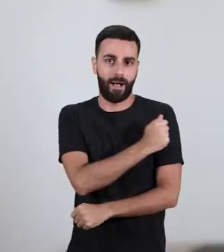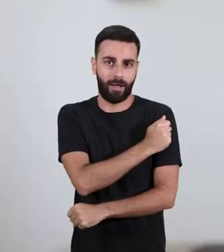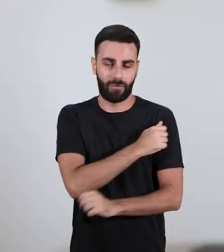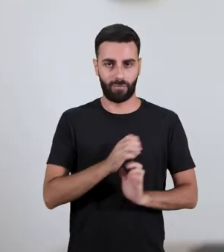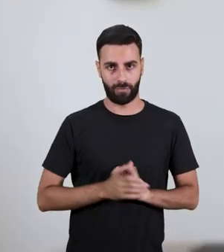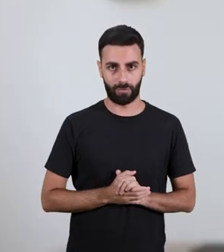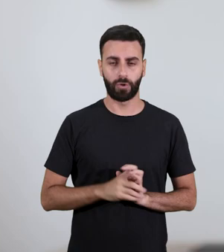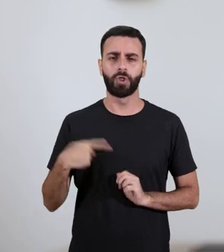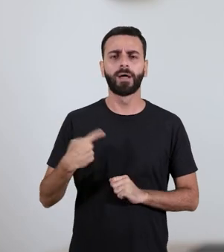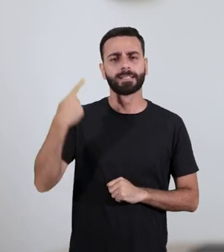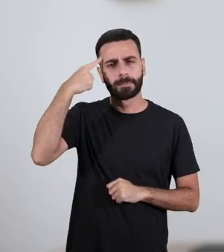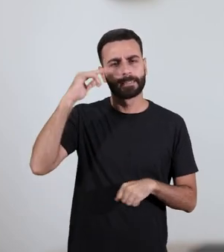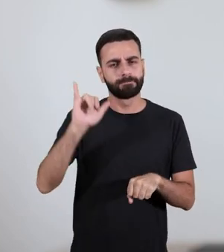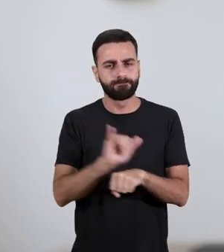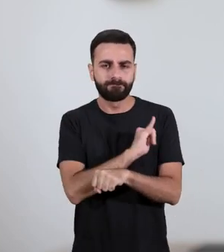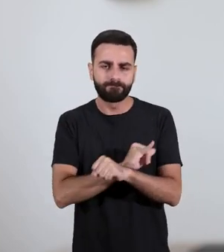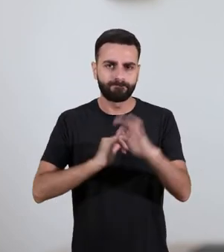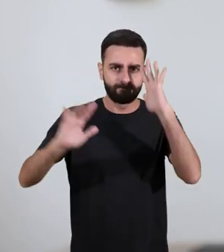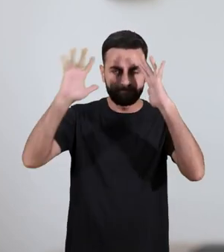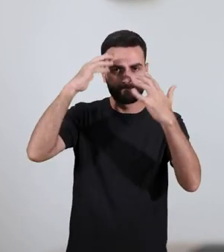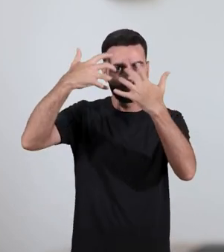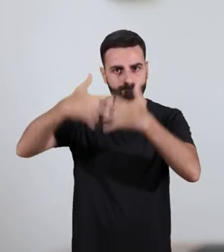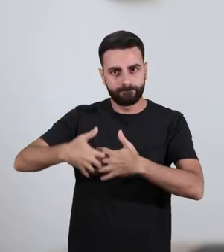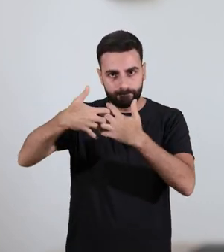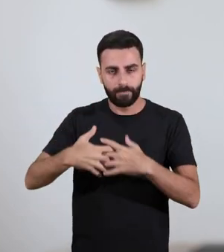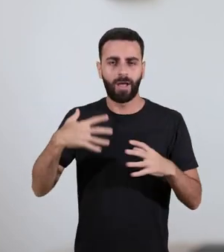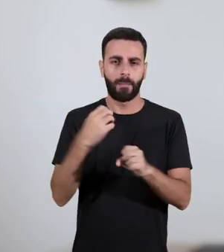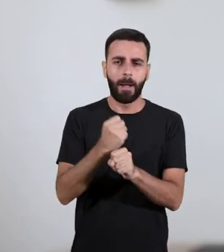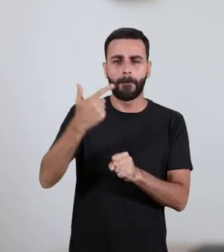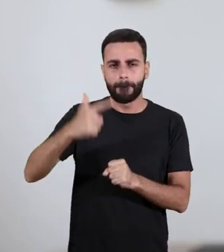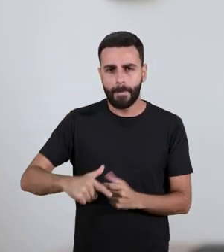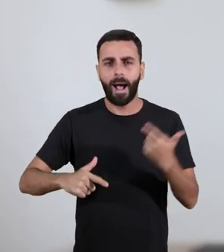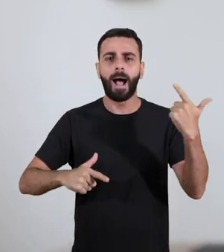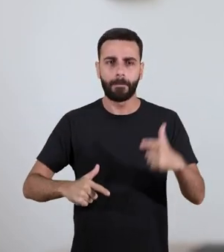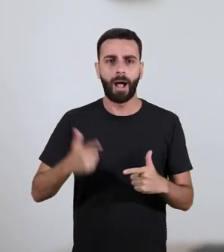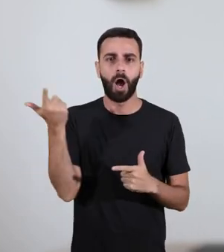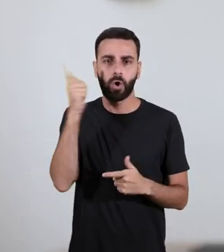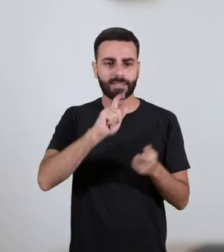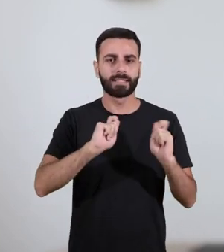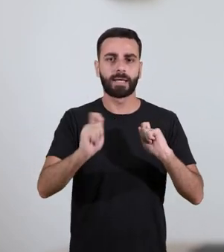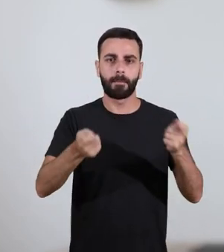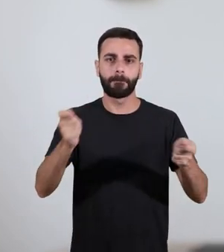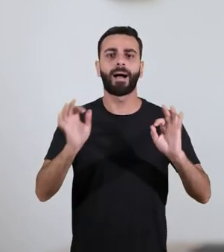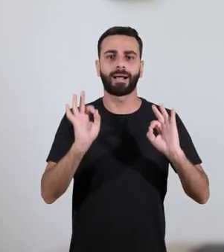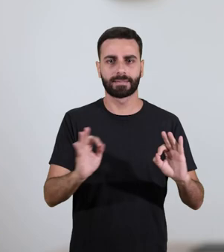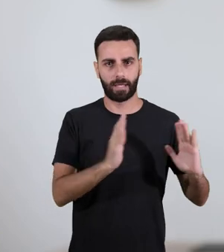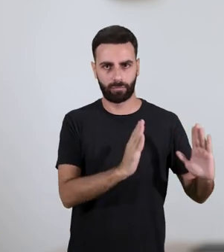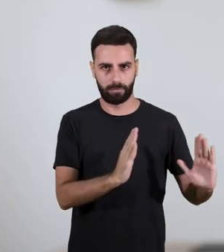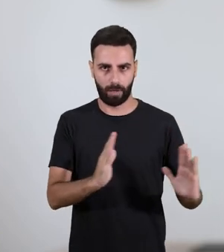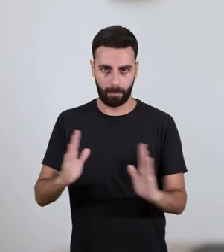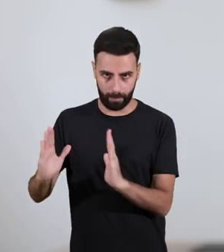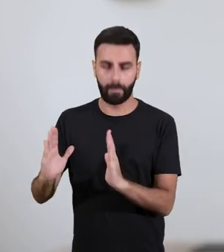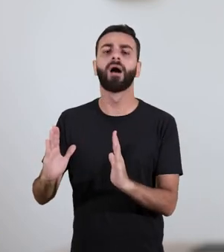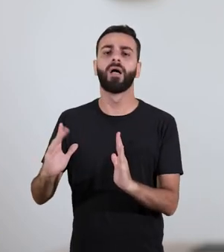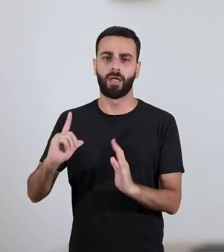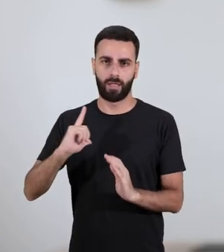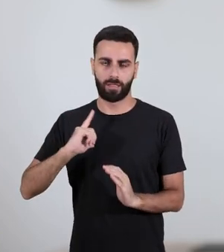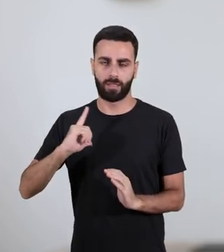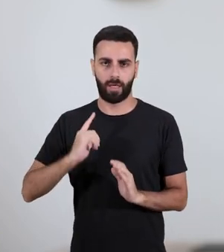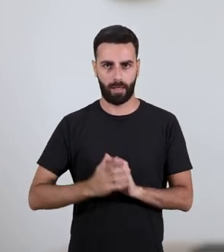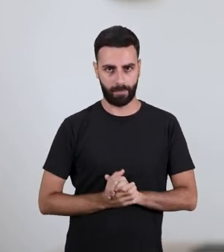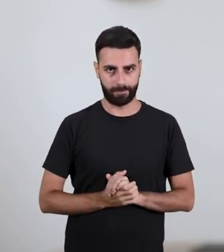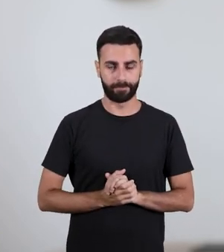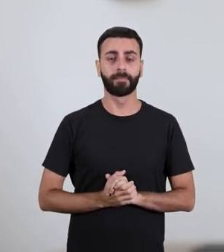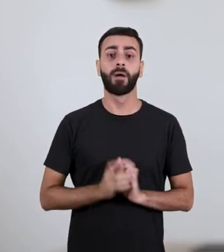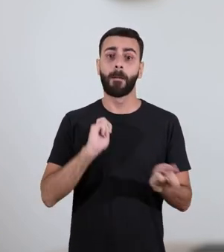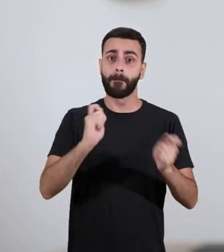estudantil. Tivemos que atuar de forma muito planejada, fazer e refazer contas para manter nossos compromissos com as despesas do dia a